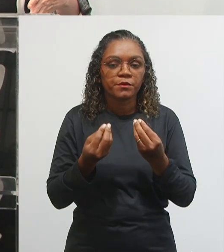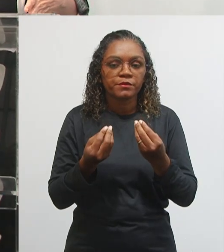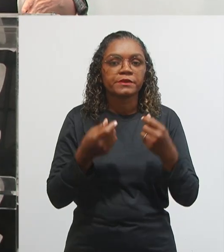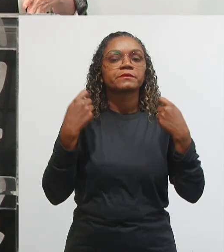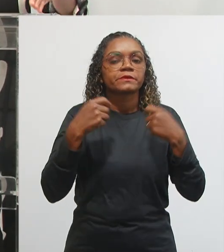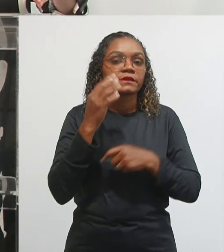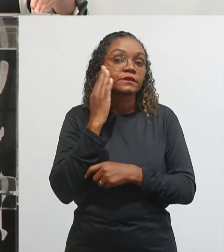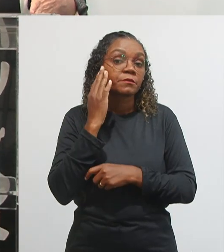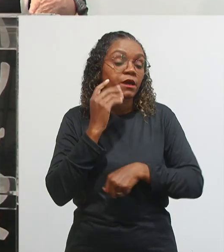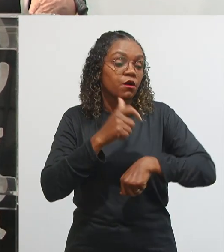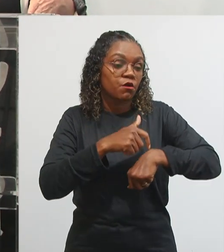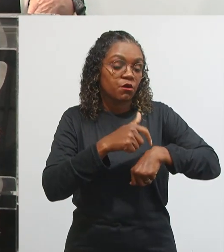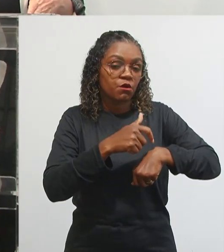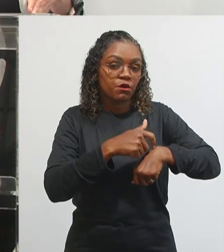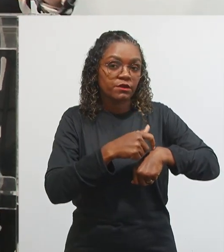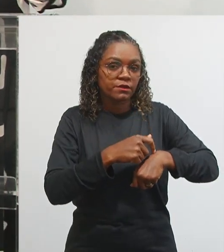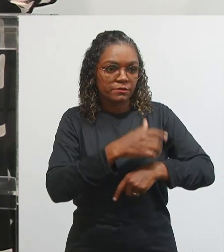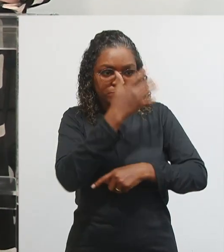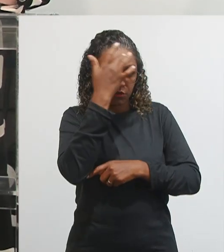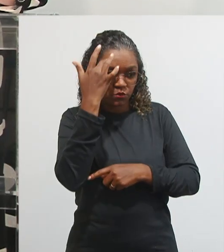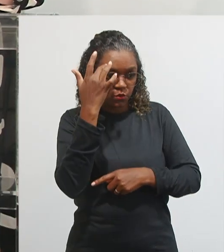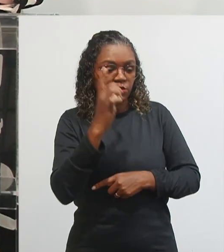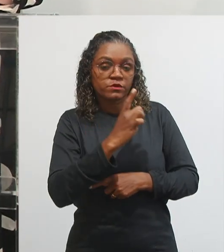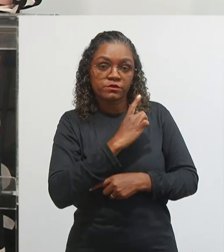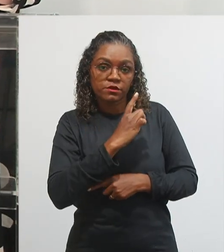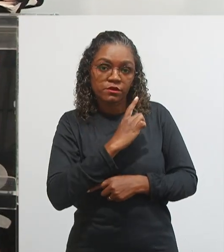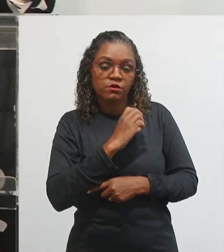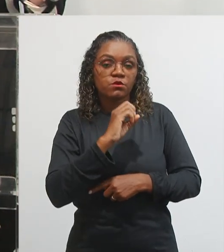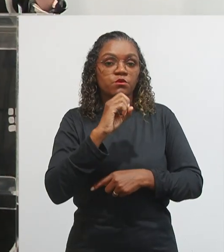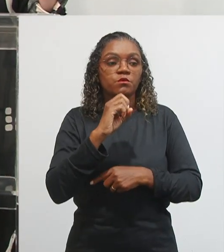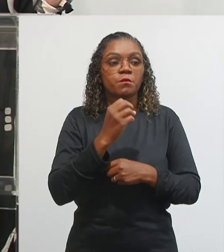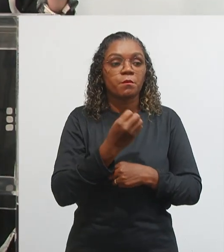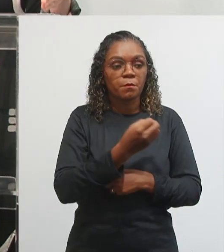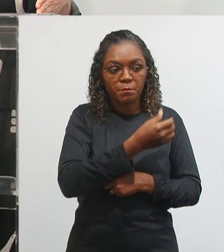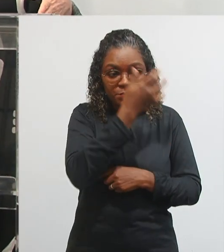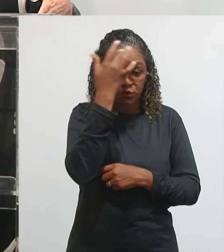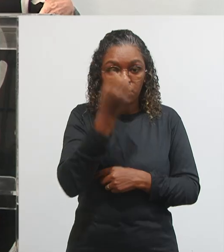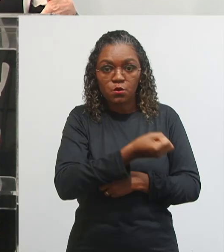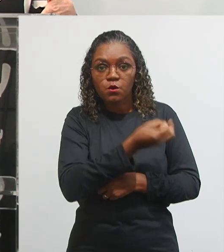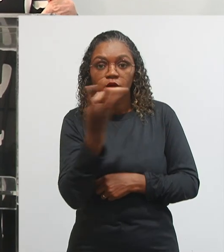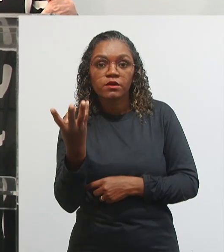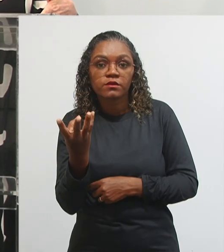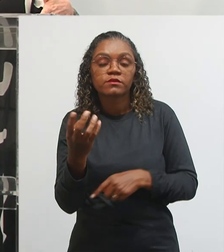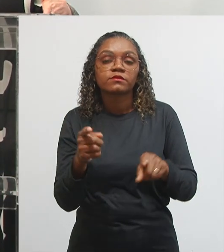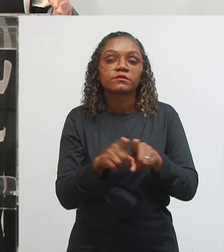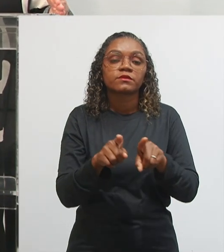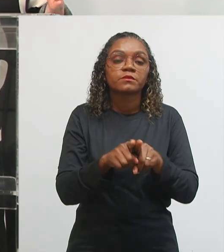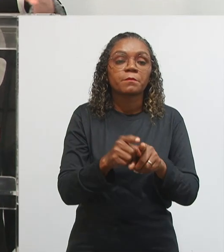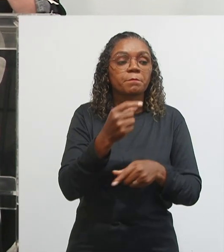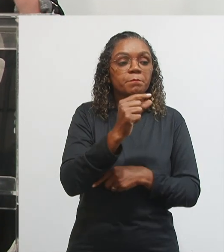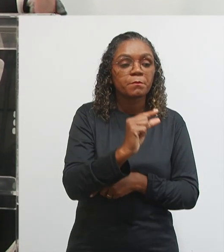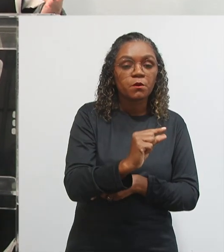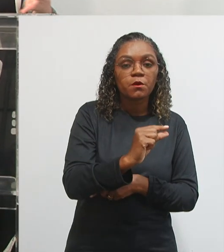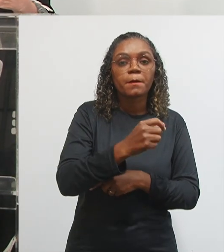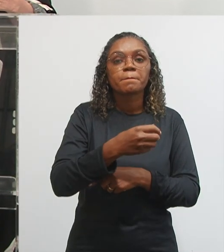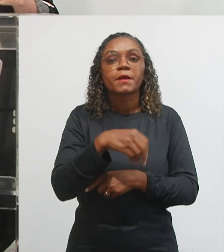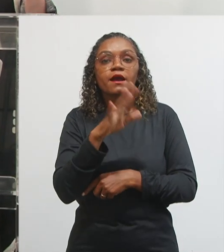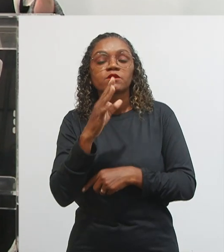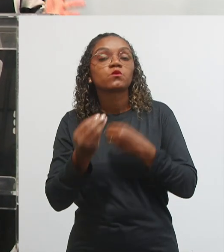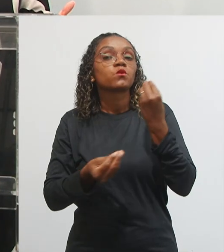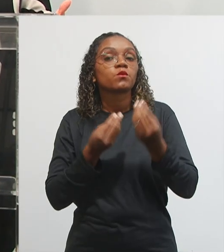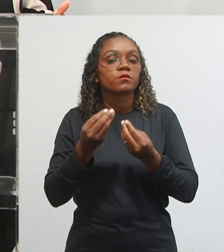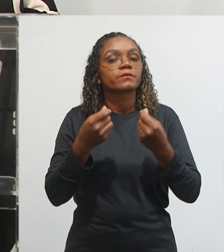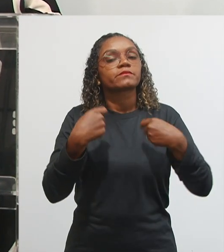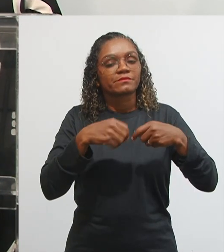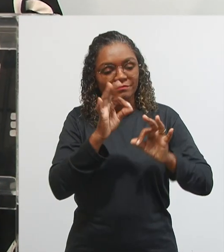que tem mais gente sendo atendida, qual é o horário que tem menos gente, então qual horário eu preciso ter mais pessoas para atender, então nesse sentido de